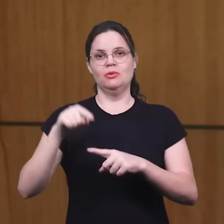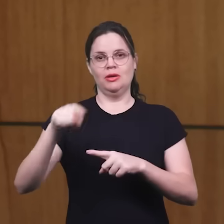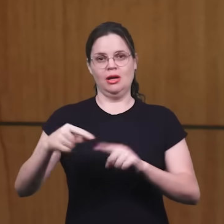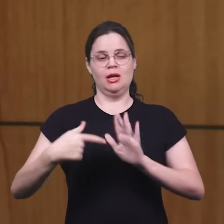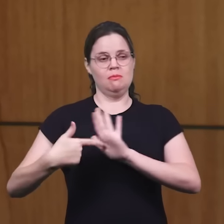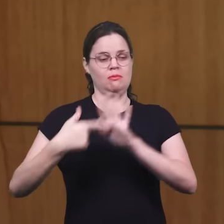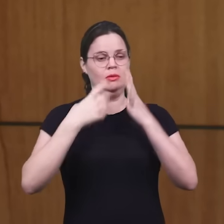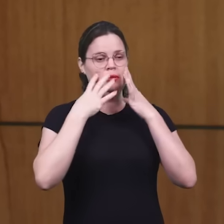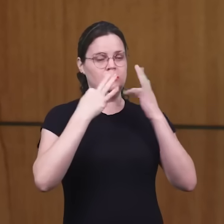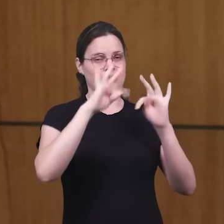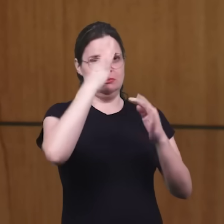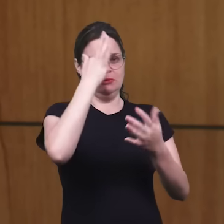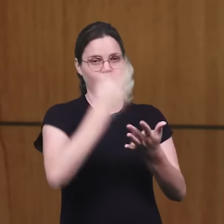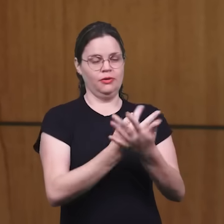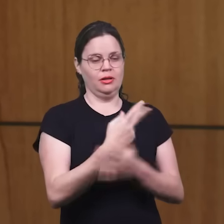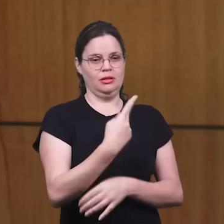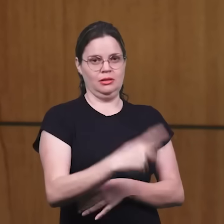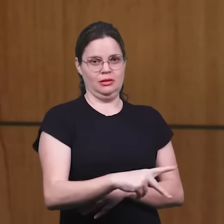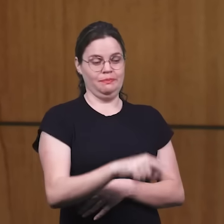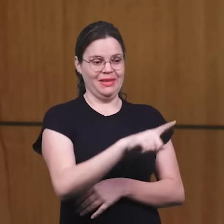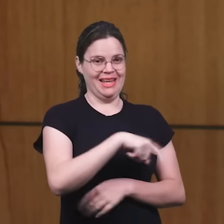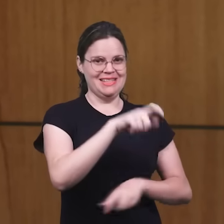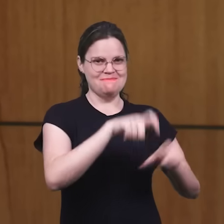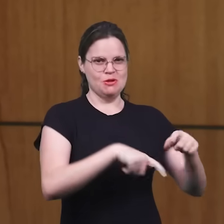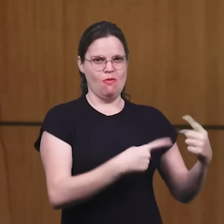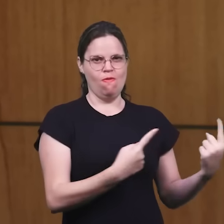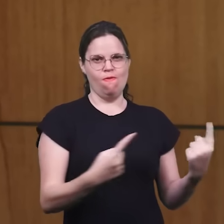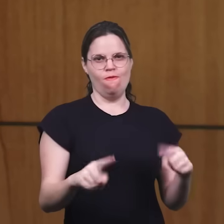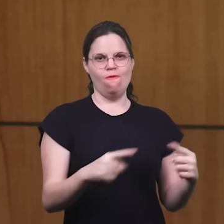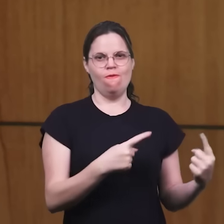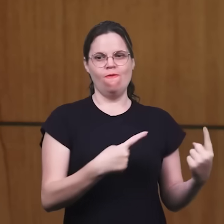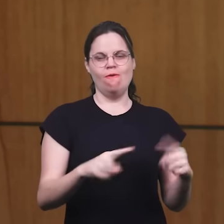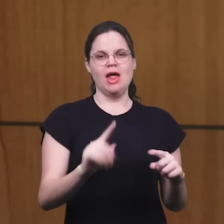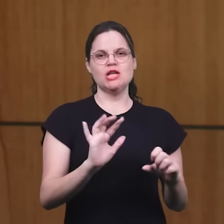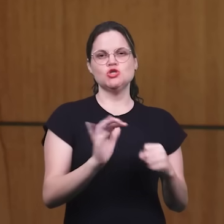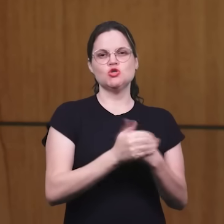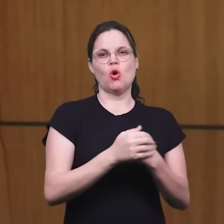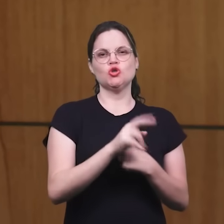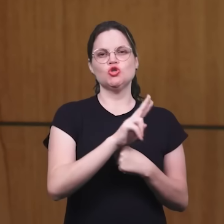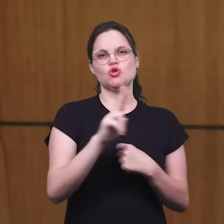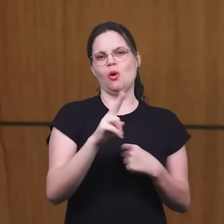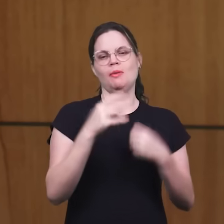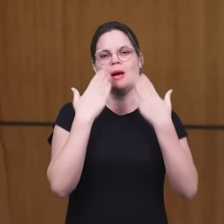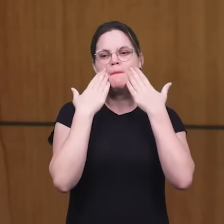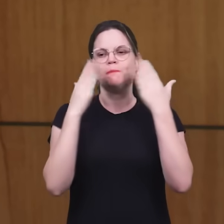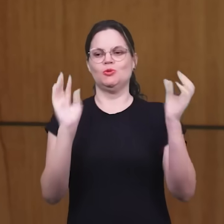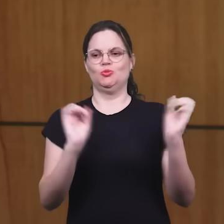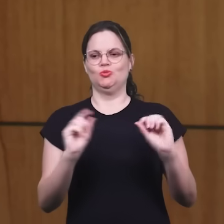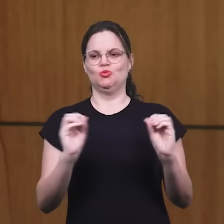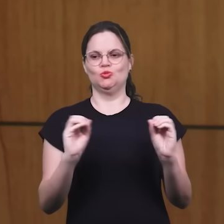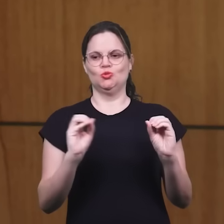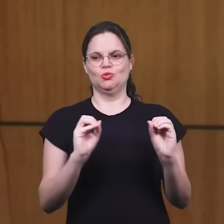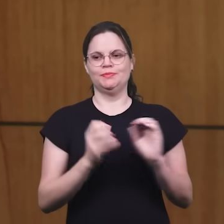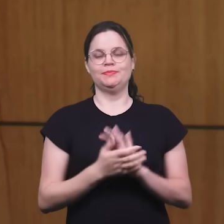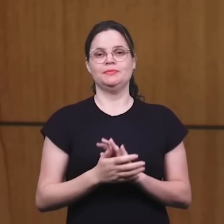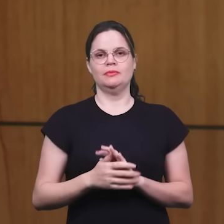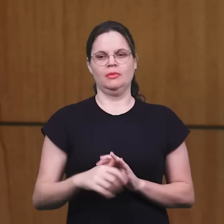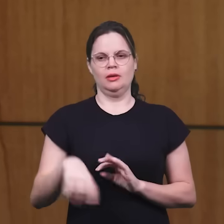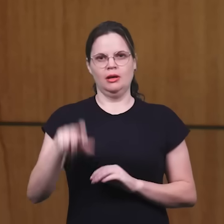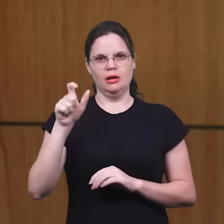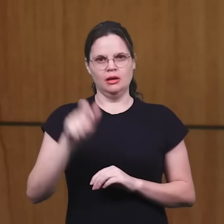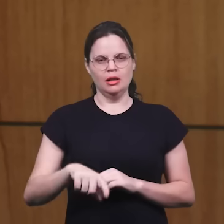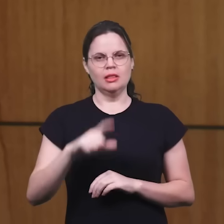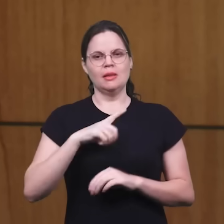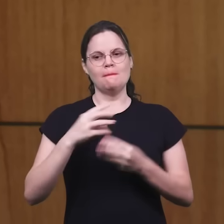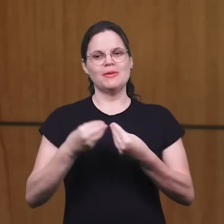fé. Os seus perseguidores agem de forma anônima, e isso tem atingido a sua